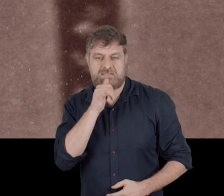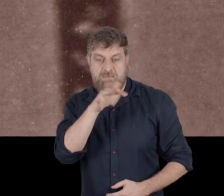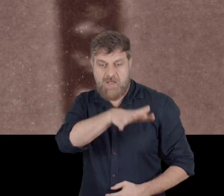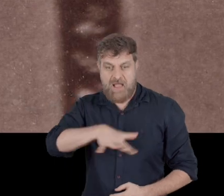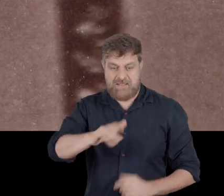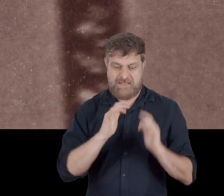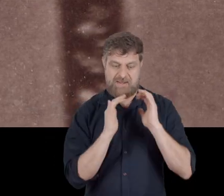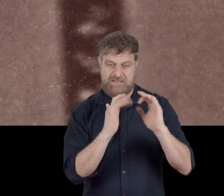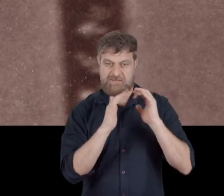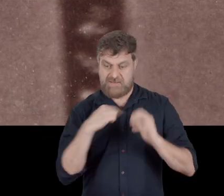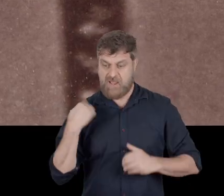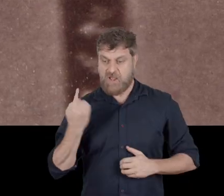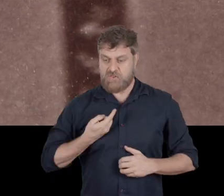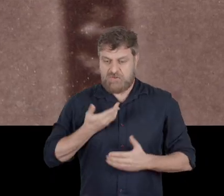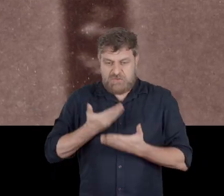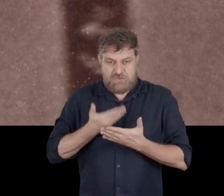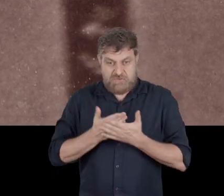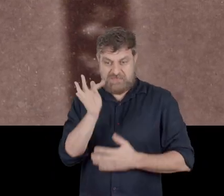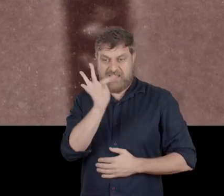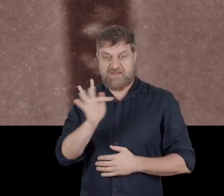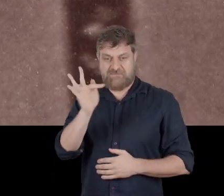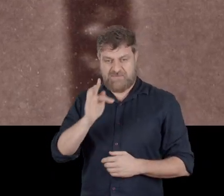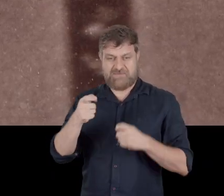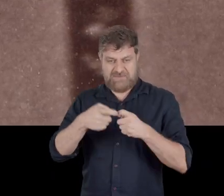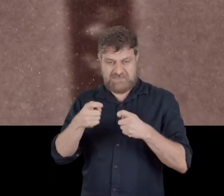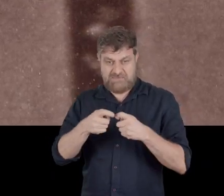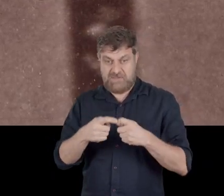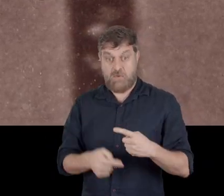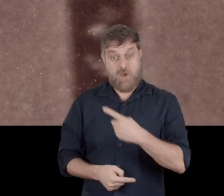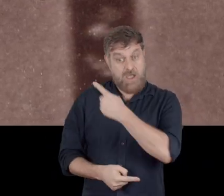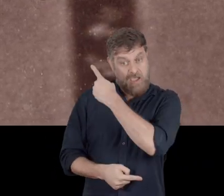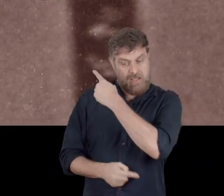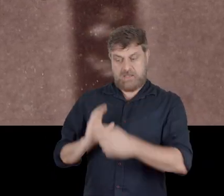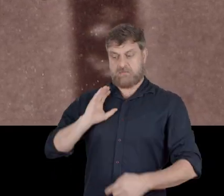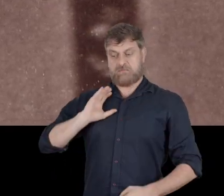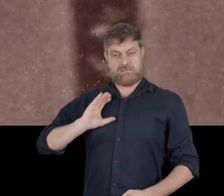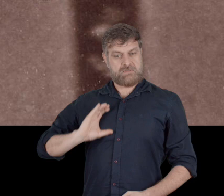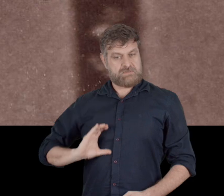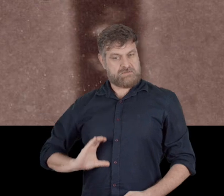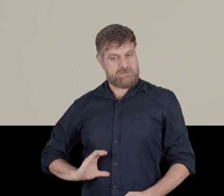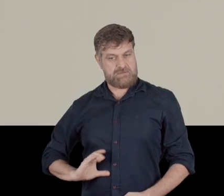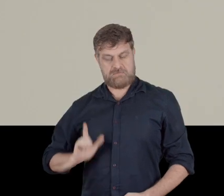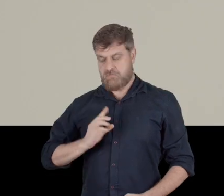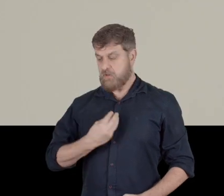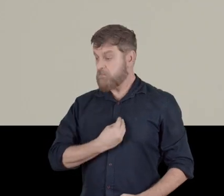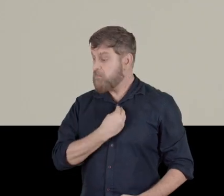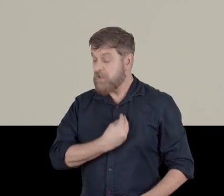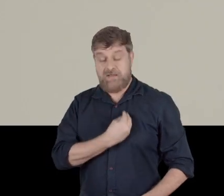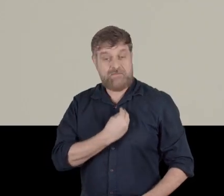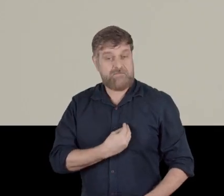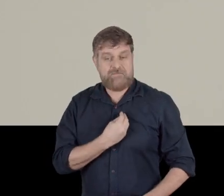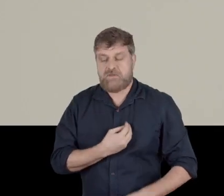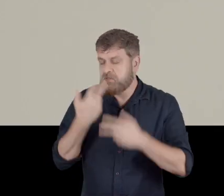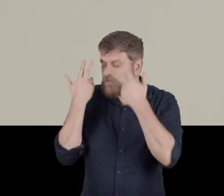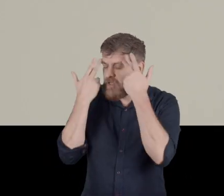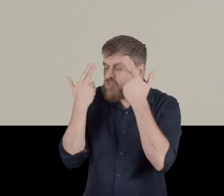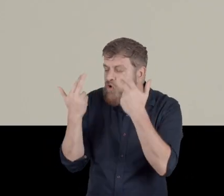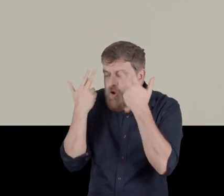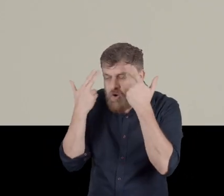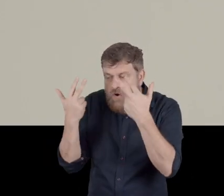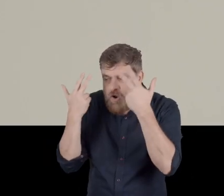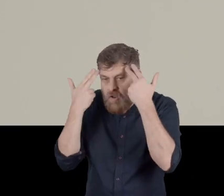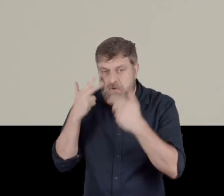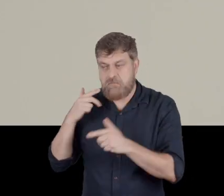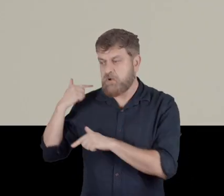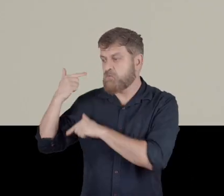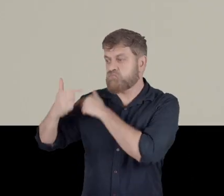da neurologia que todo mundo aprende desde a faculdade de medicina, que ele era um cidadão, por exemplo, que tinha uma vida pacata, normal,